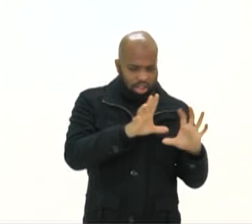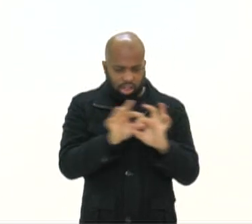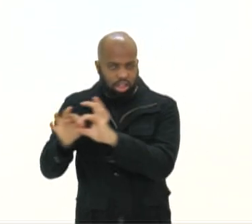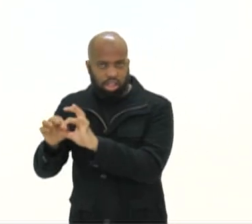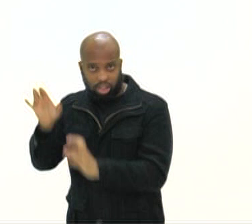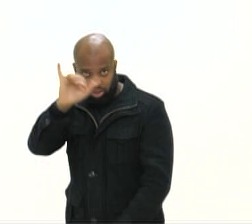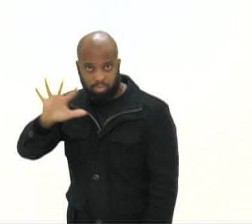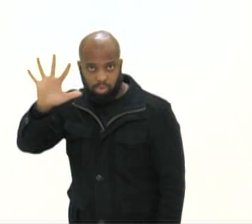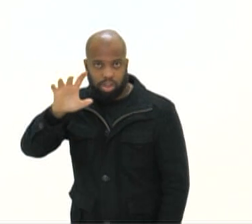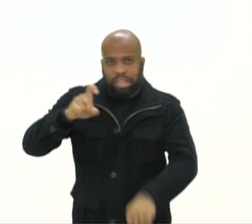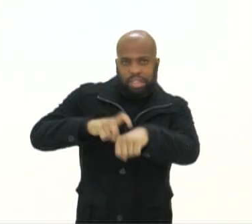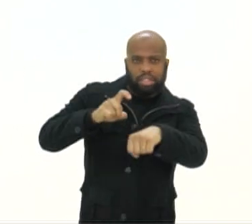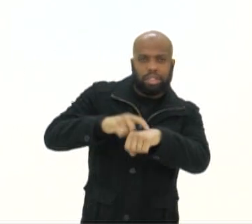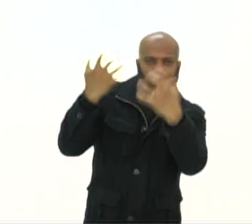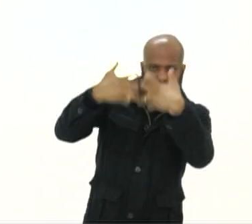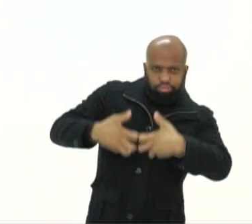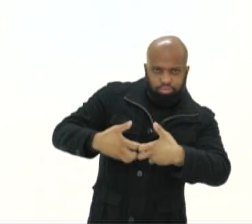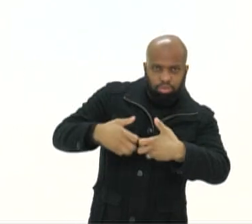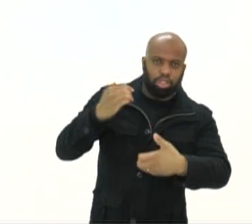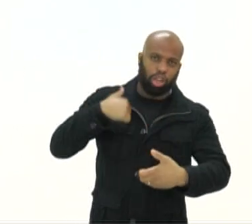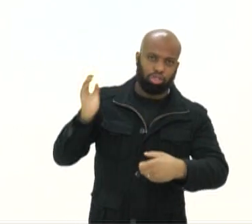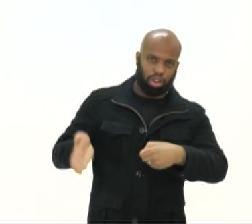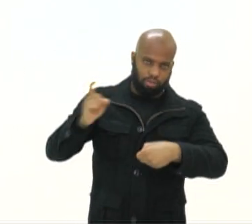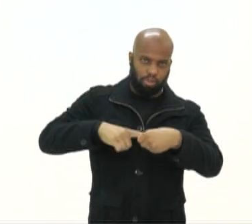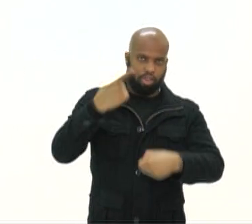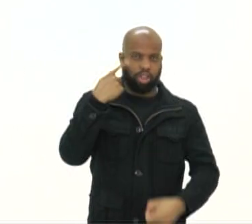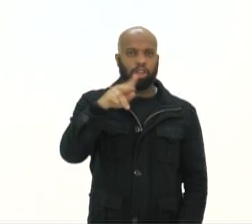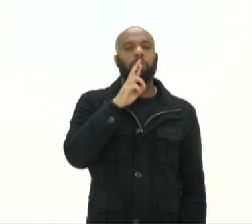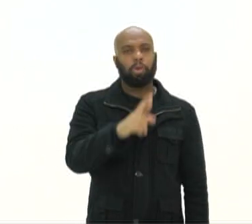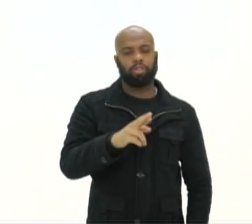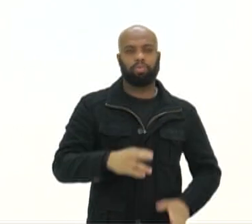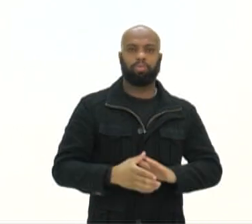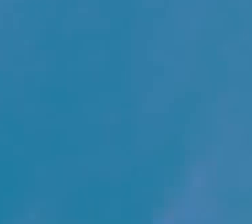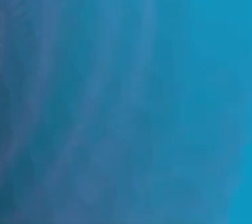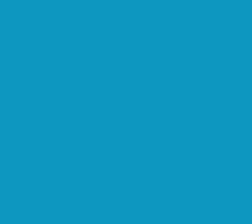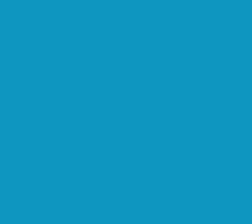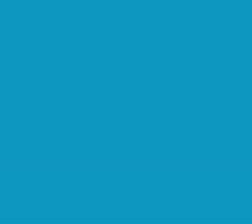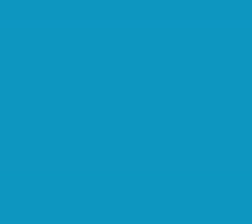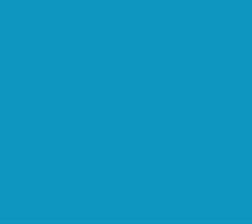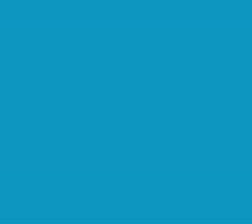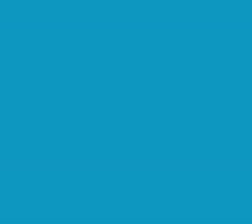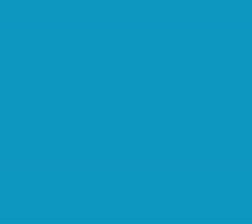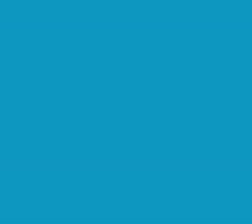essa imagem? Pensa aí. Já volto e a gente confere.